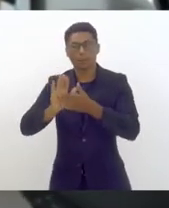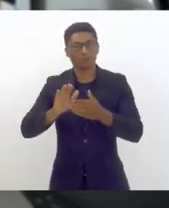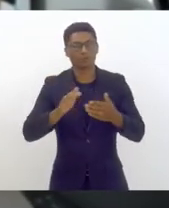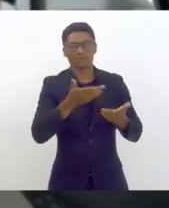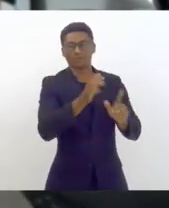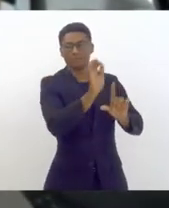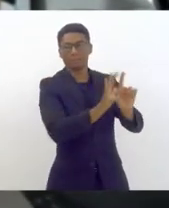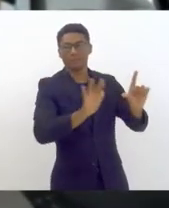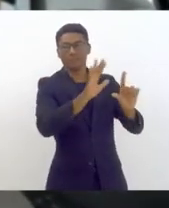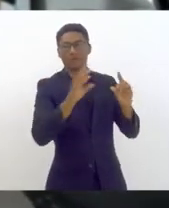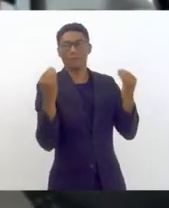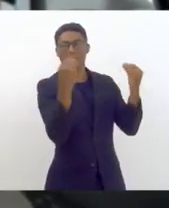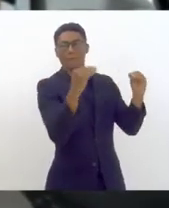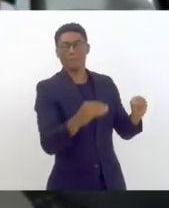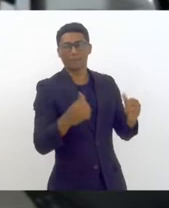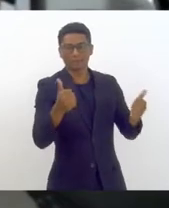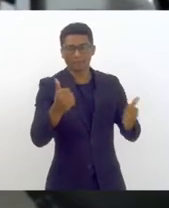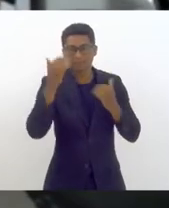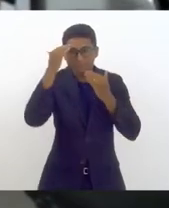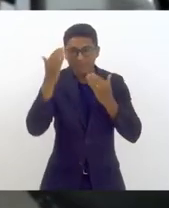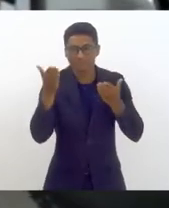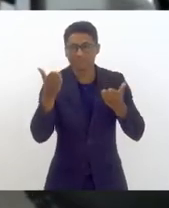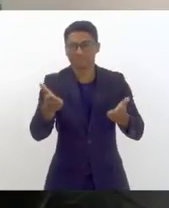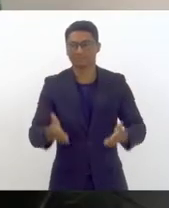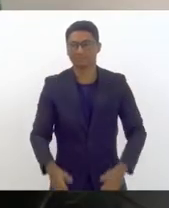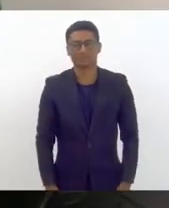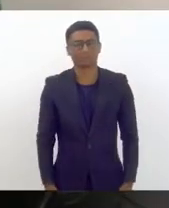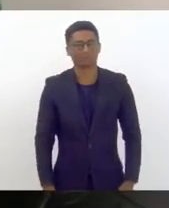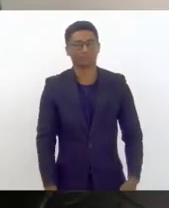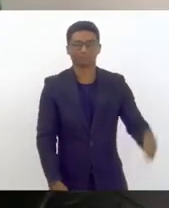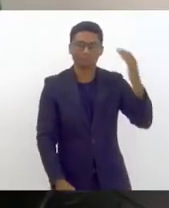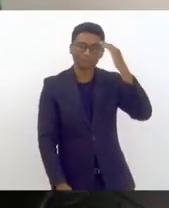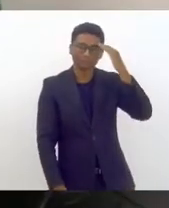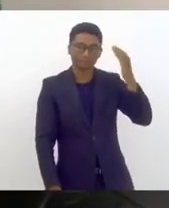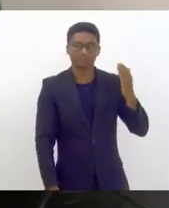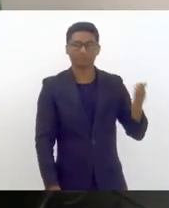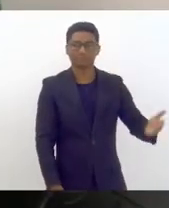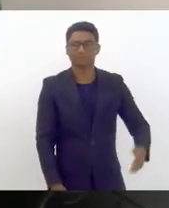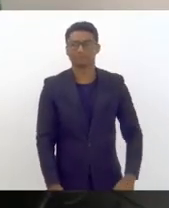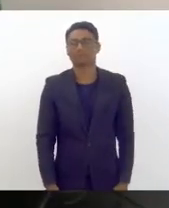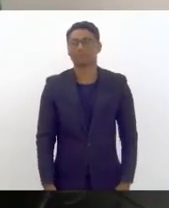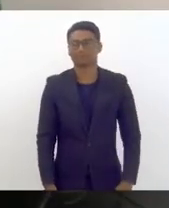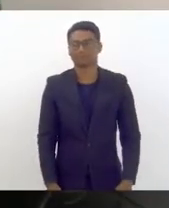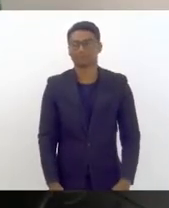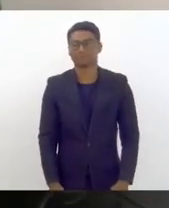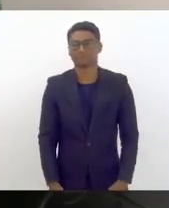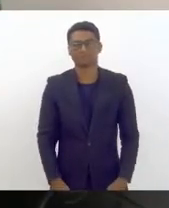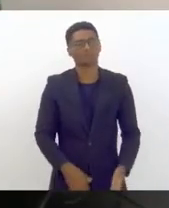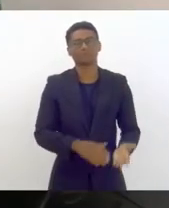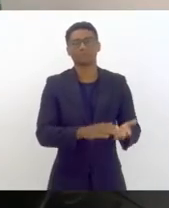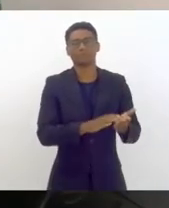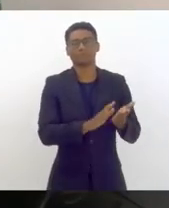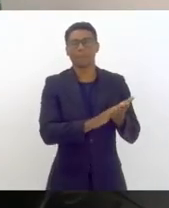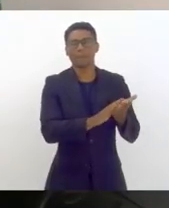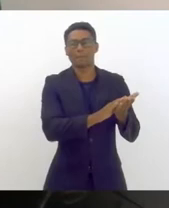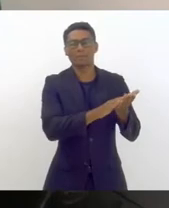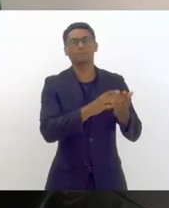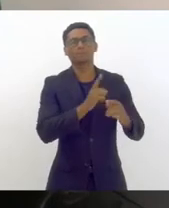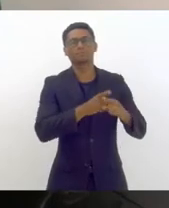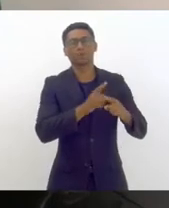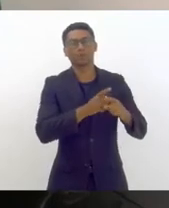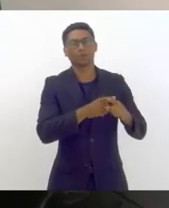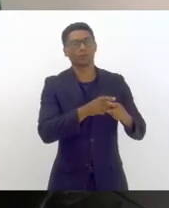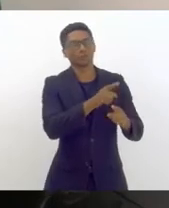que é o Legislativo. Obrigado, deputado Rodrigo Amorim. Obrigado, deputado Anderson Nogueira. Parabéns pela participação e